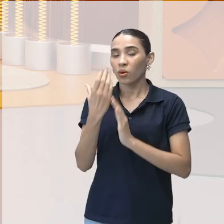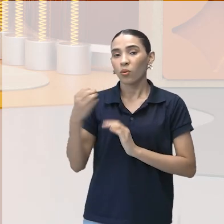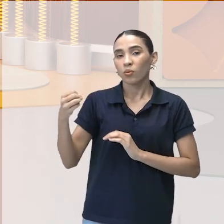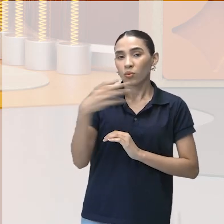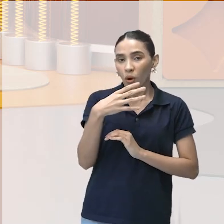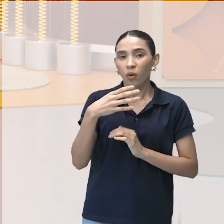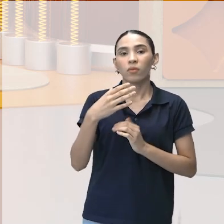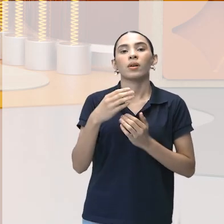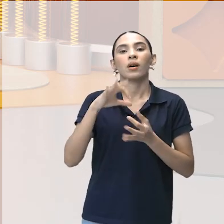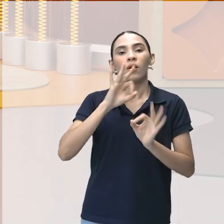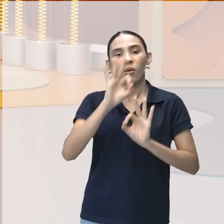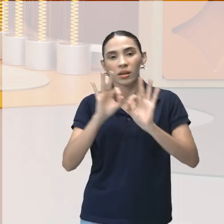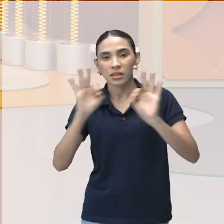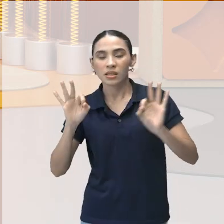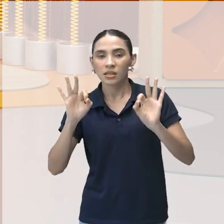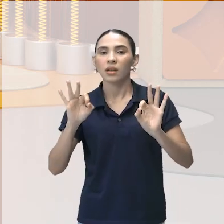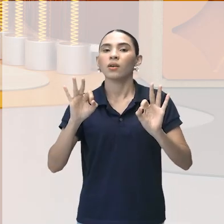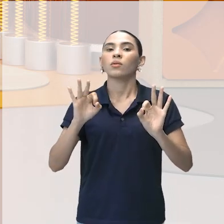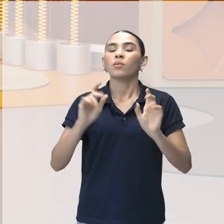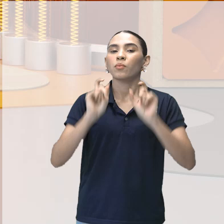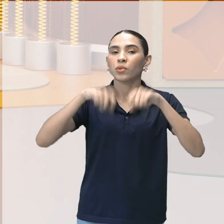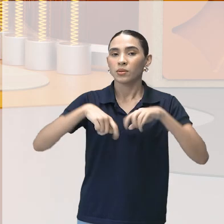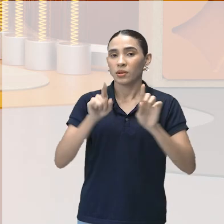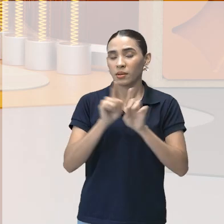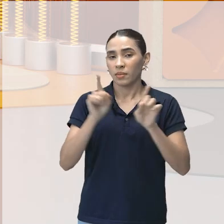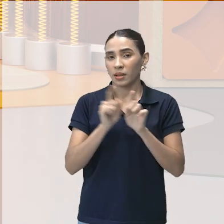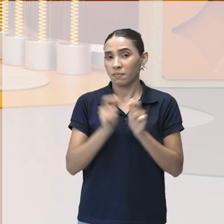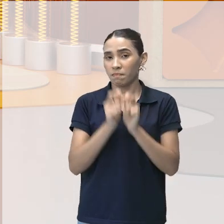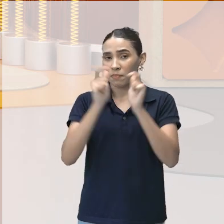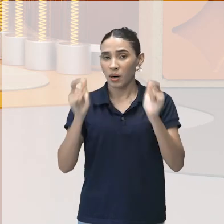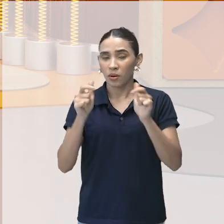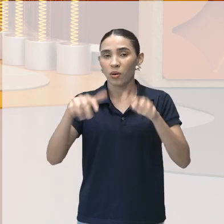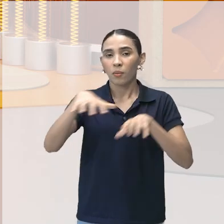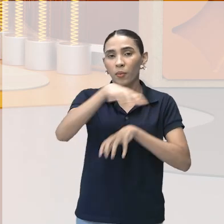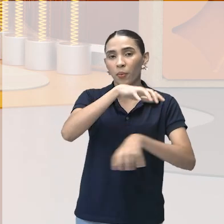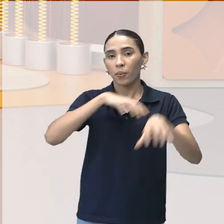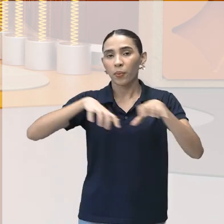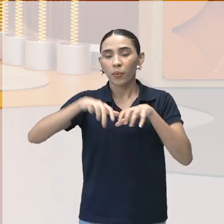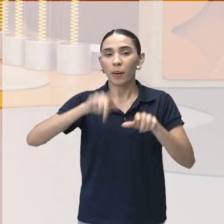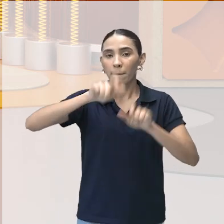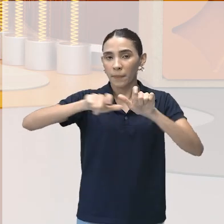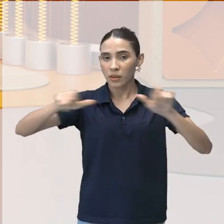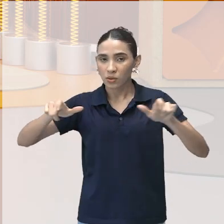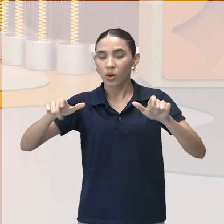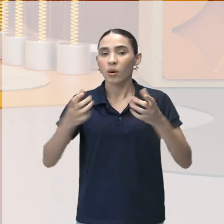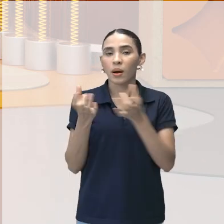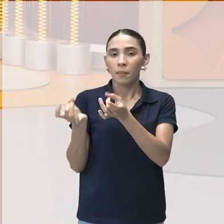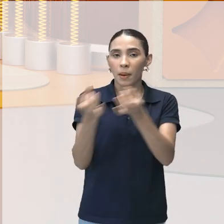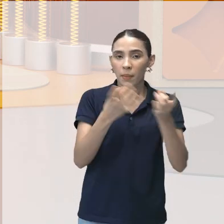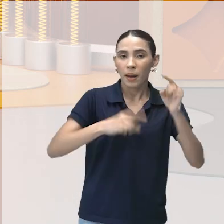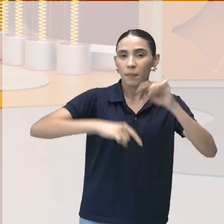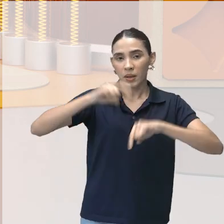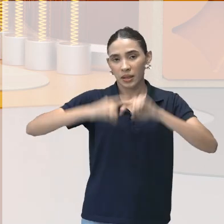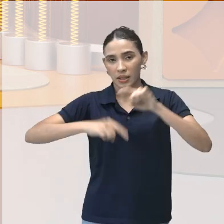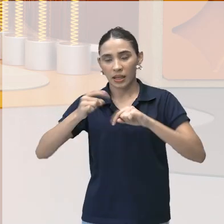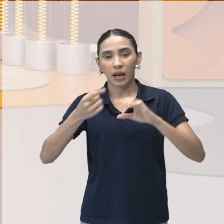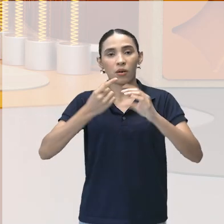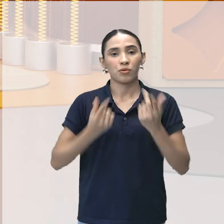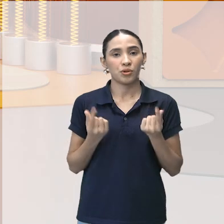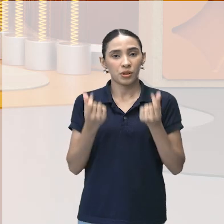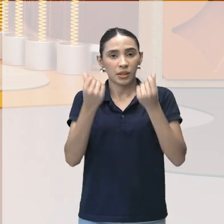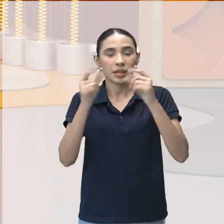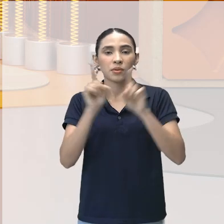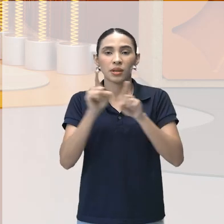ordem geopolítica mundial que possibilitou uma maior circulação de pessoas, de mercadorias, de capital